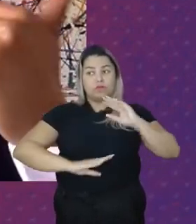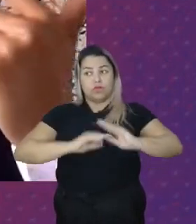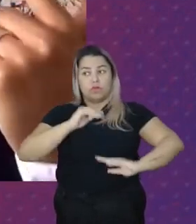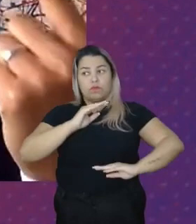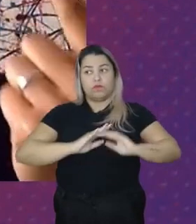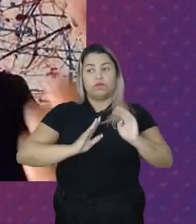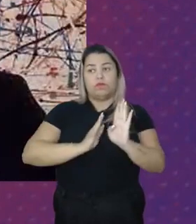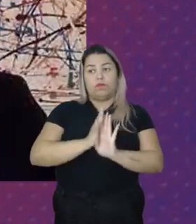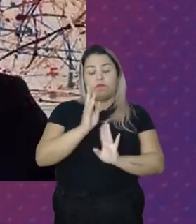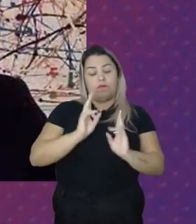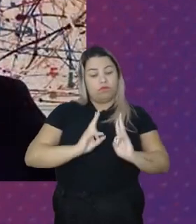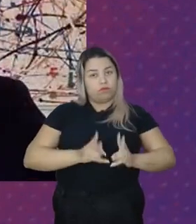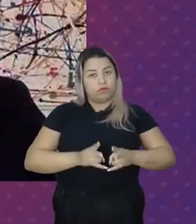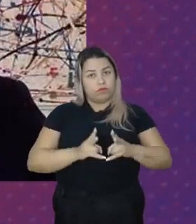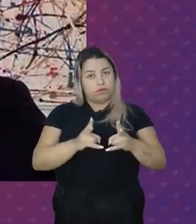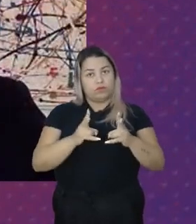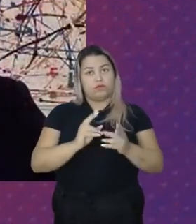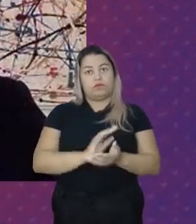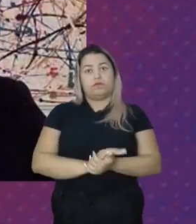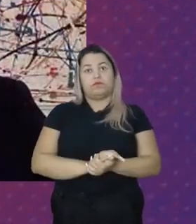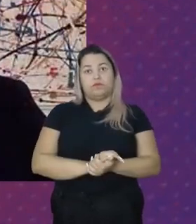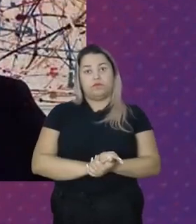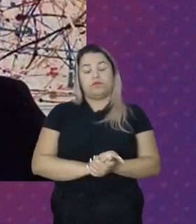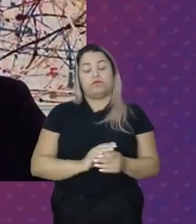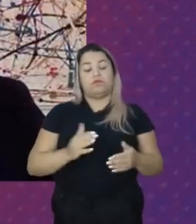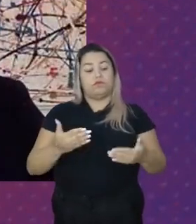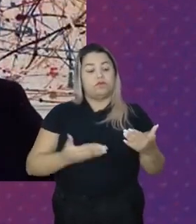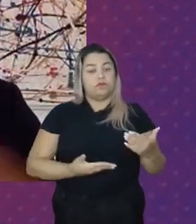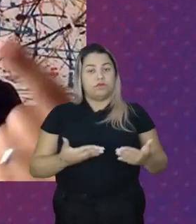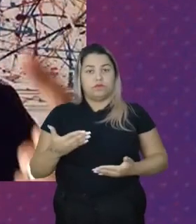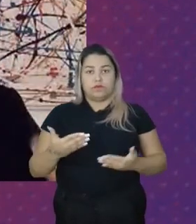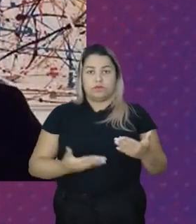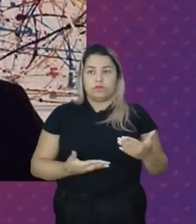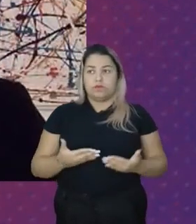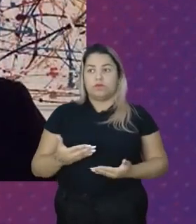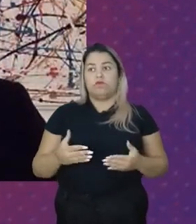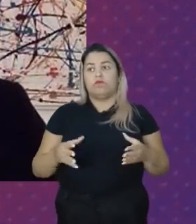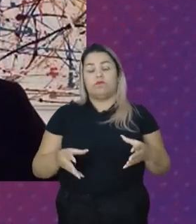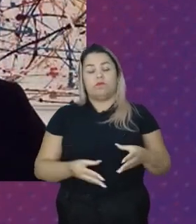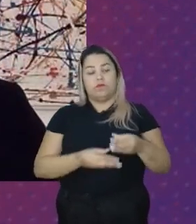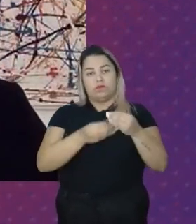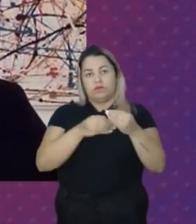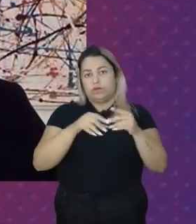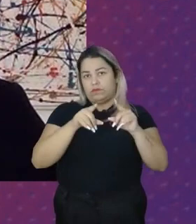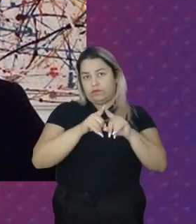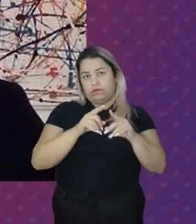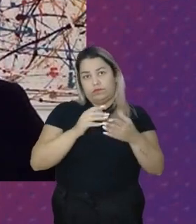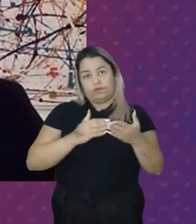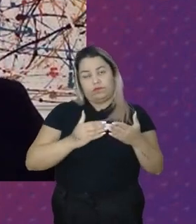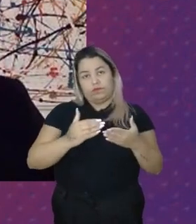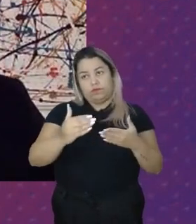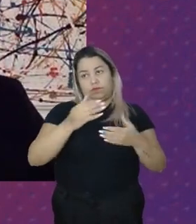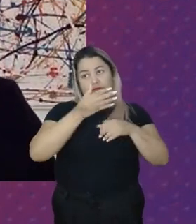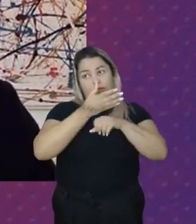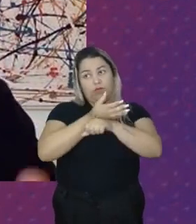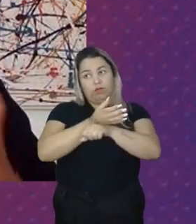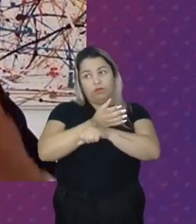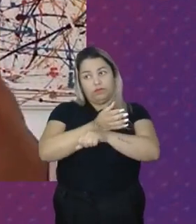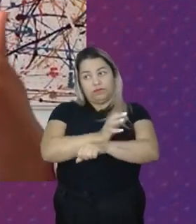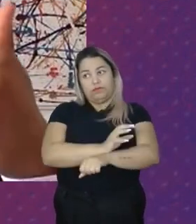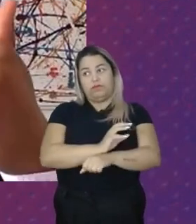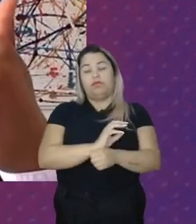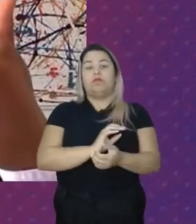obra, a continuidade do regime de servidão instaurado no período